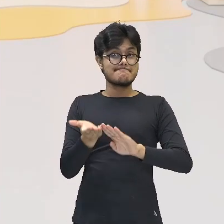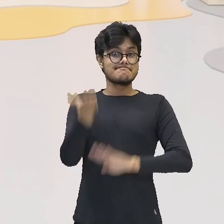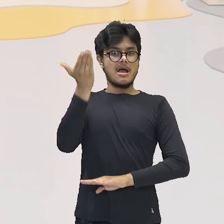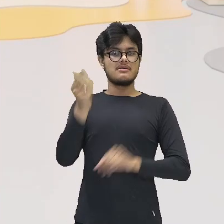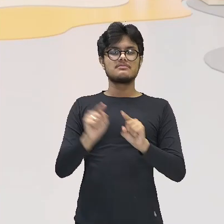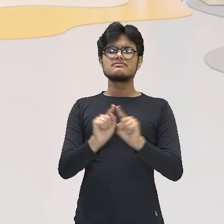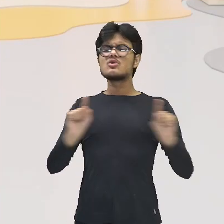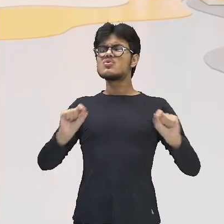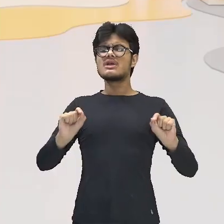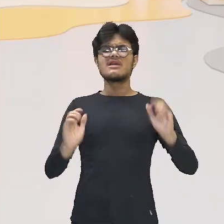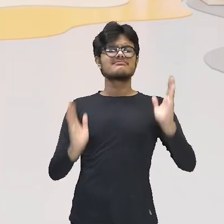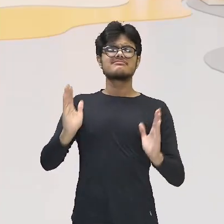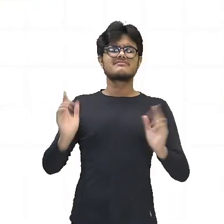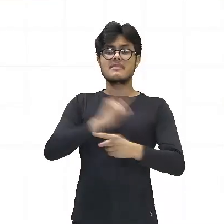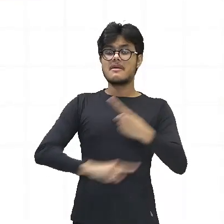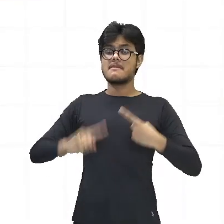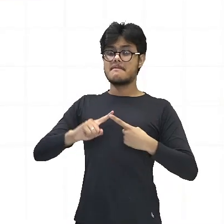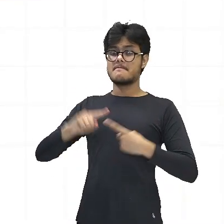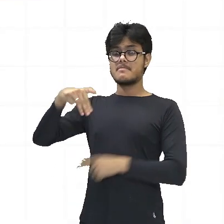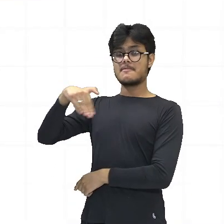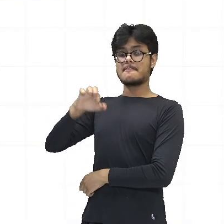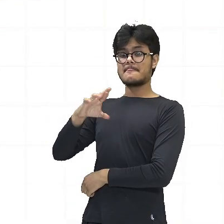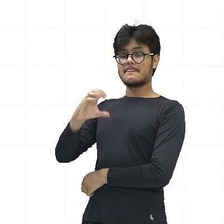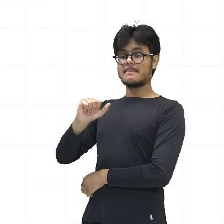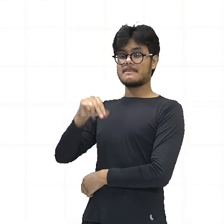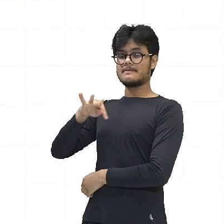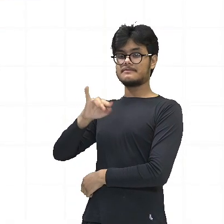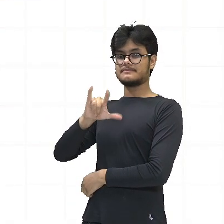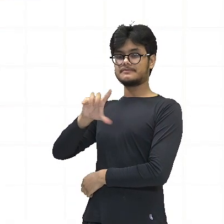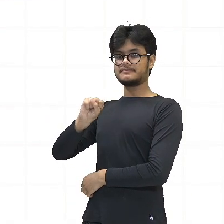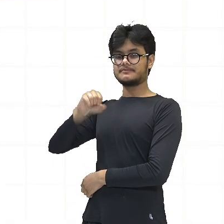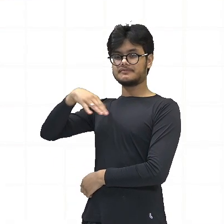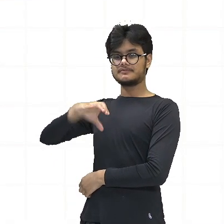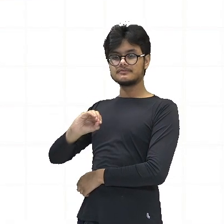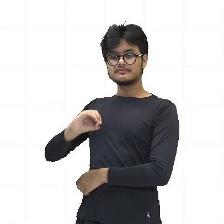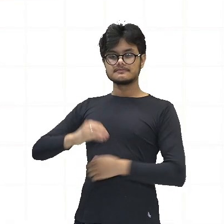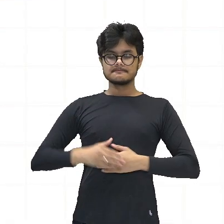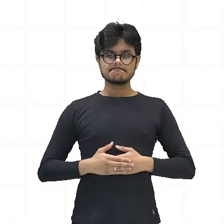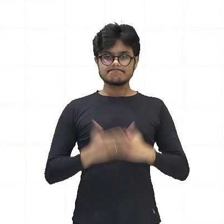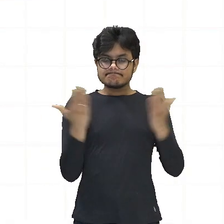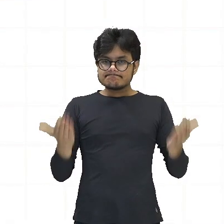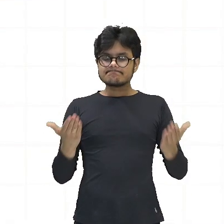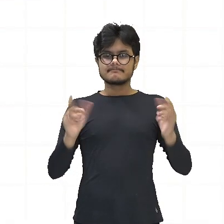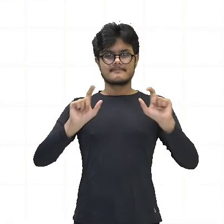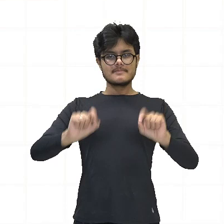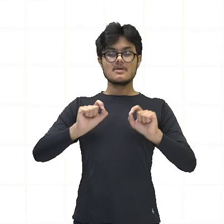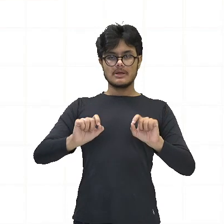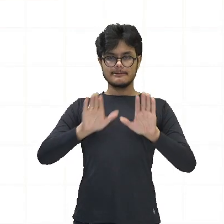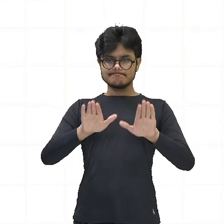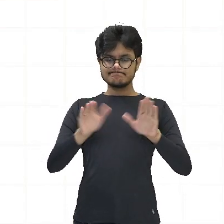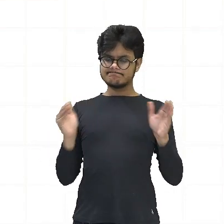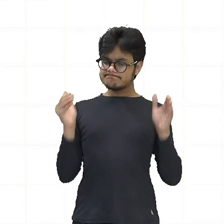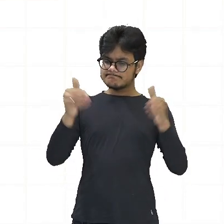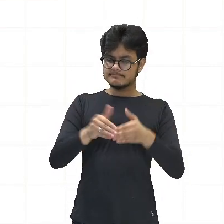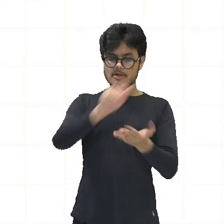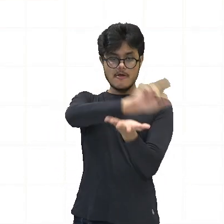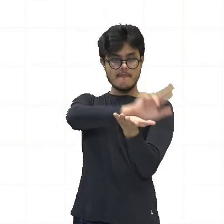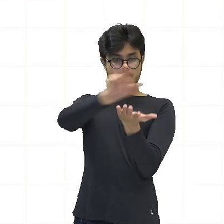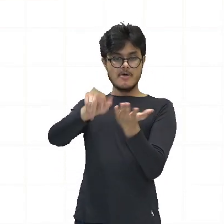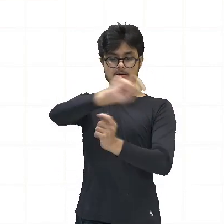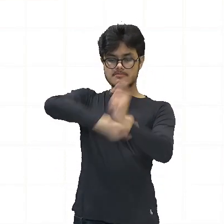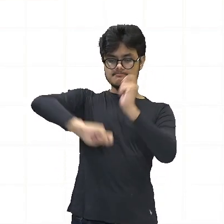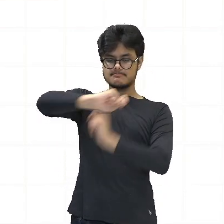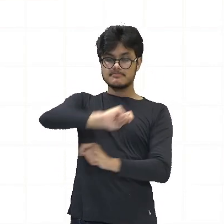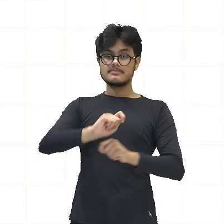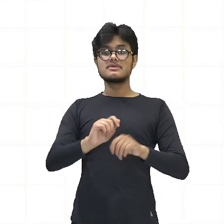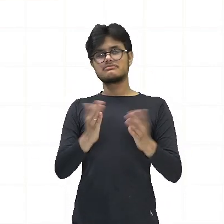foi o mercantilismo? O mercantilismo, ele é um conjunto de práticas econômicas adotadas no fim